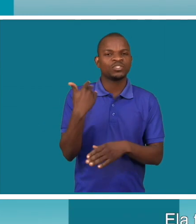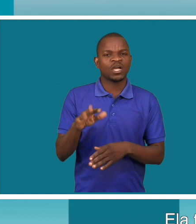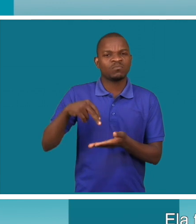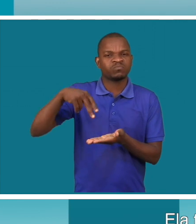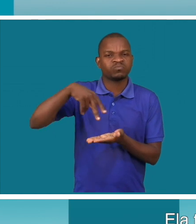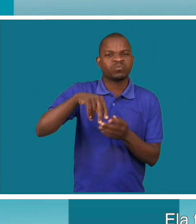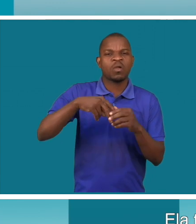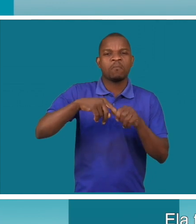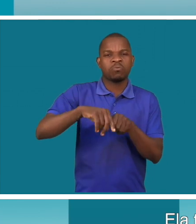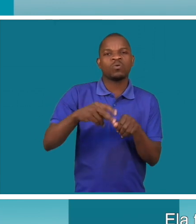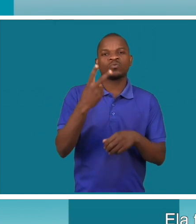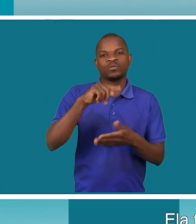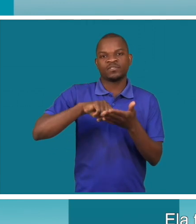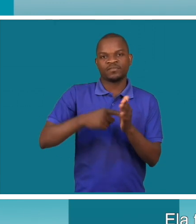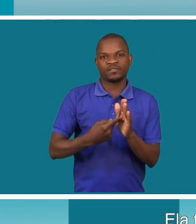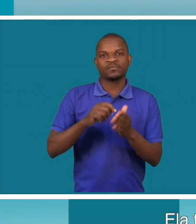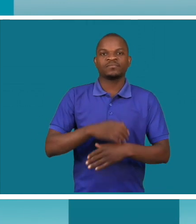o pé por duas vezes.